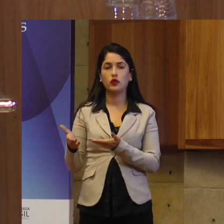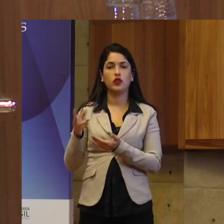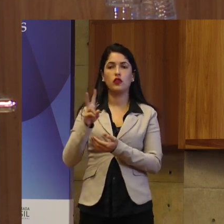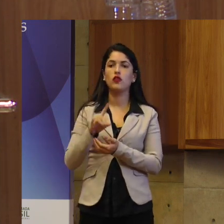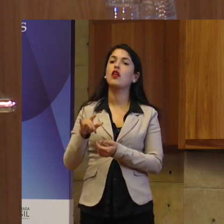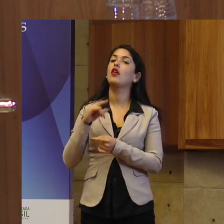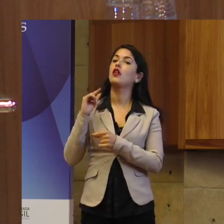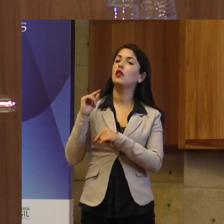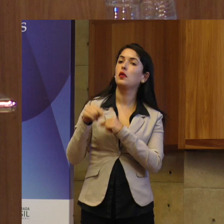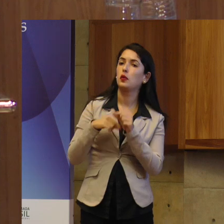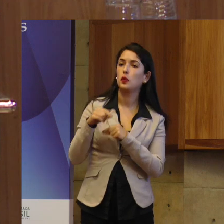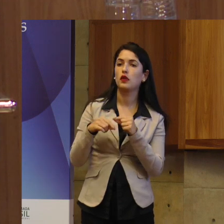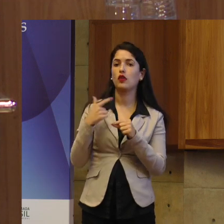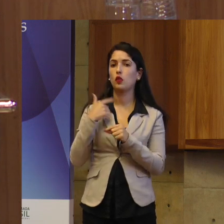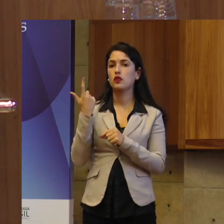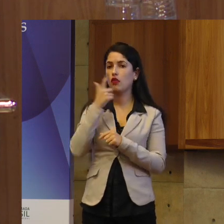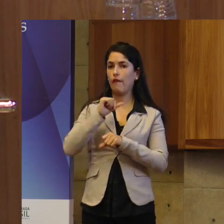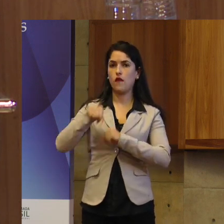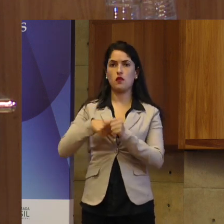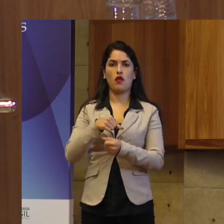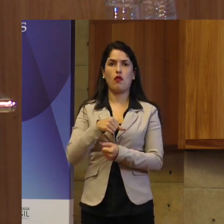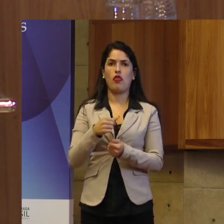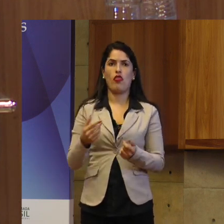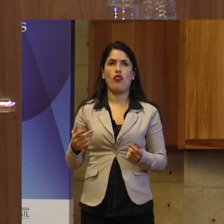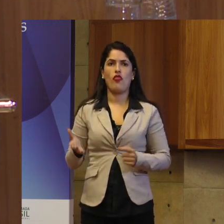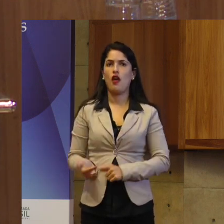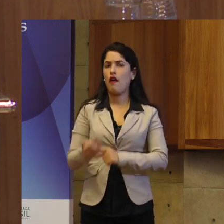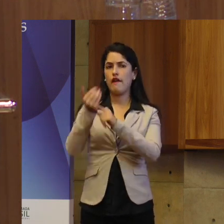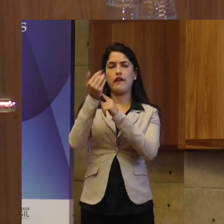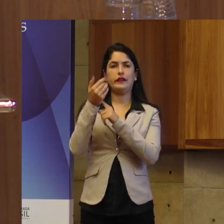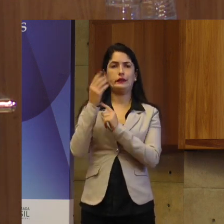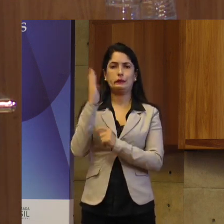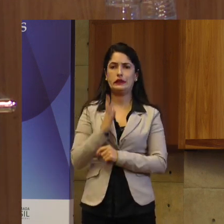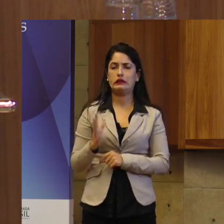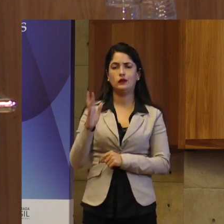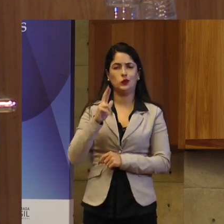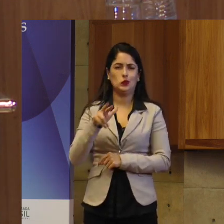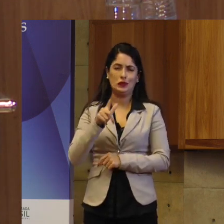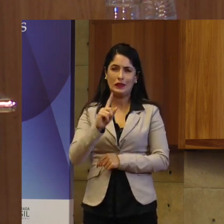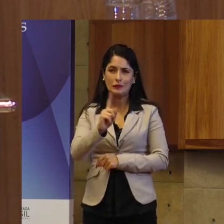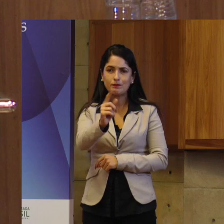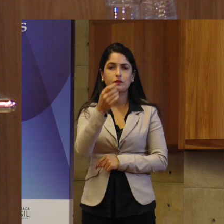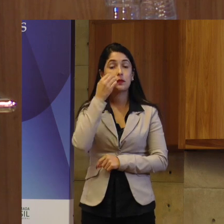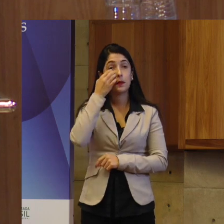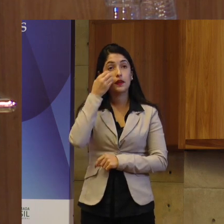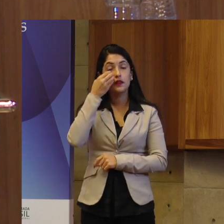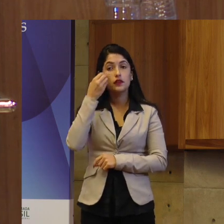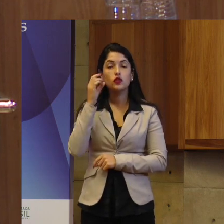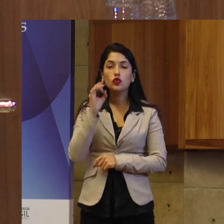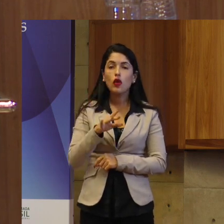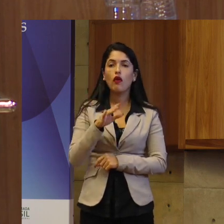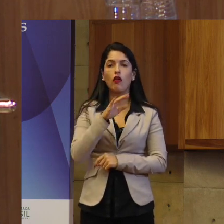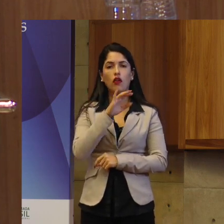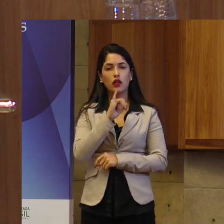provocar uma revolução tecnológica no Brasil, não é verdade? Mas essa diplomacia de inovação não é só do Itamaraty. A